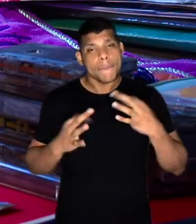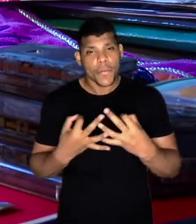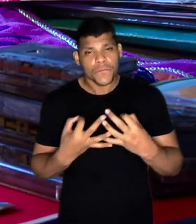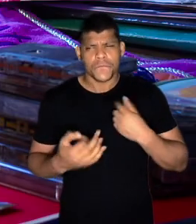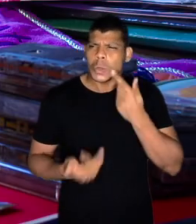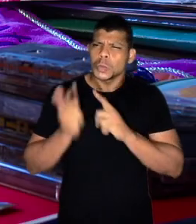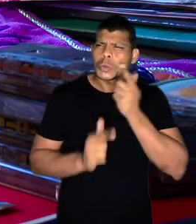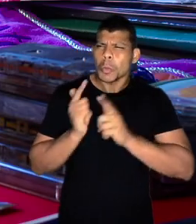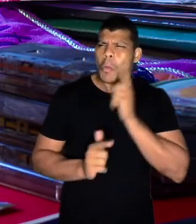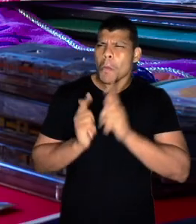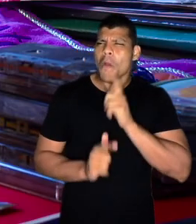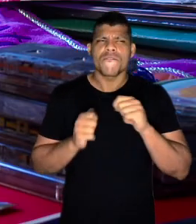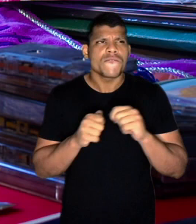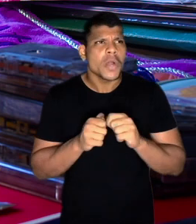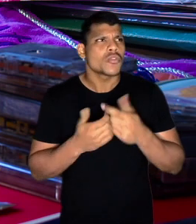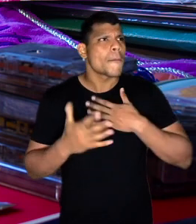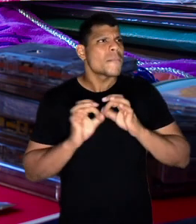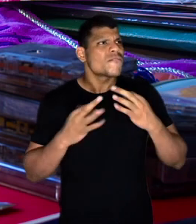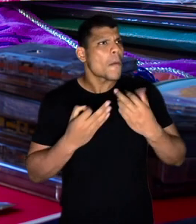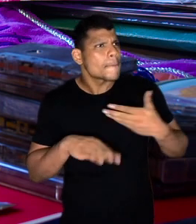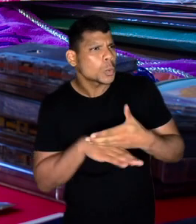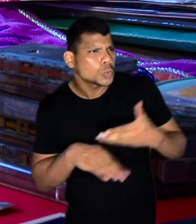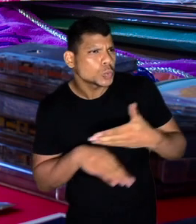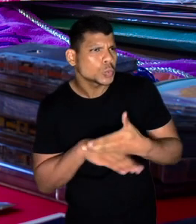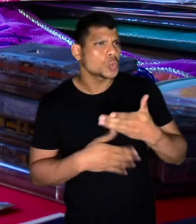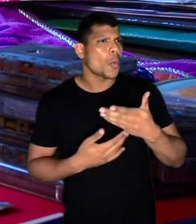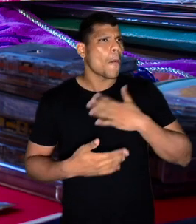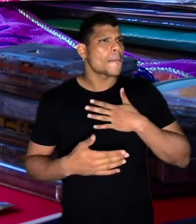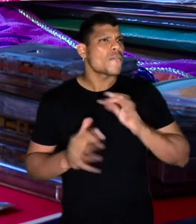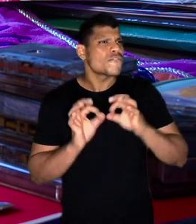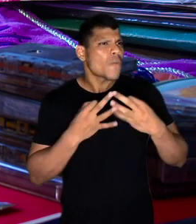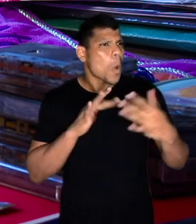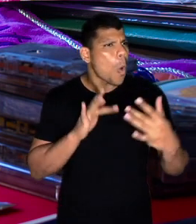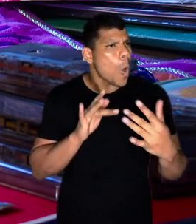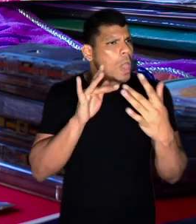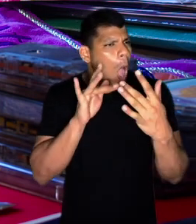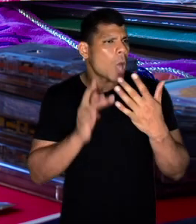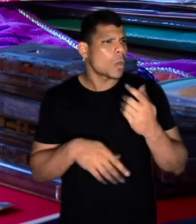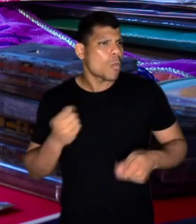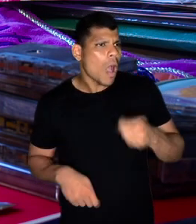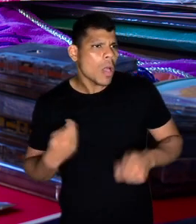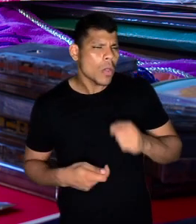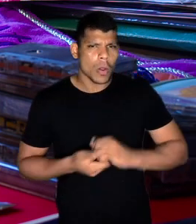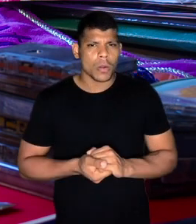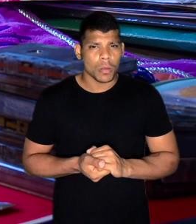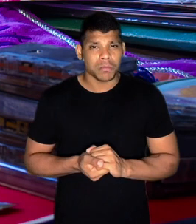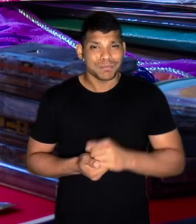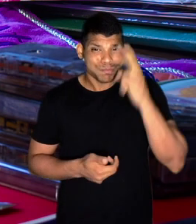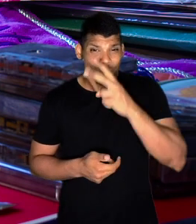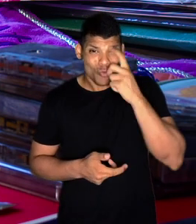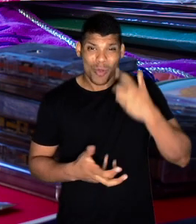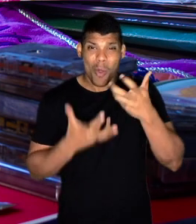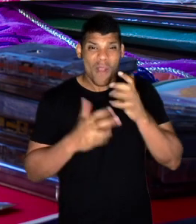é já consegui fazer com que minha família participar essa história ela fundamenta